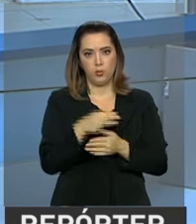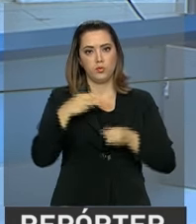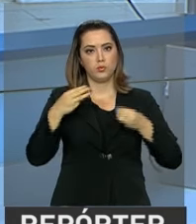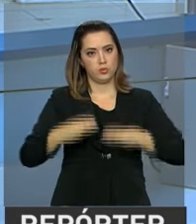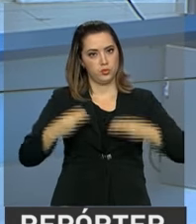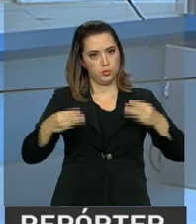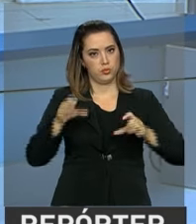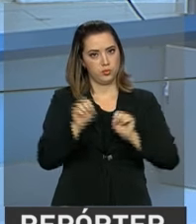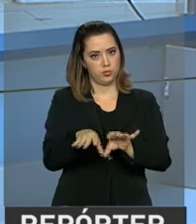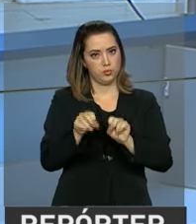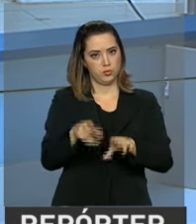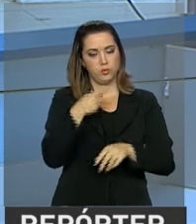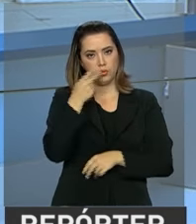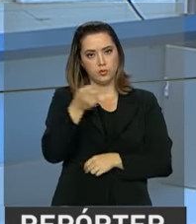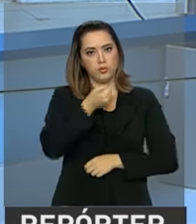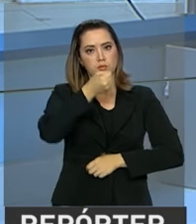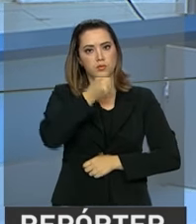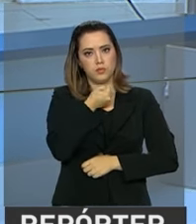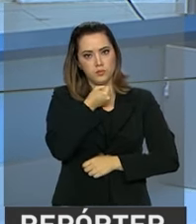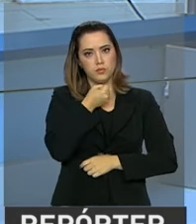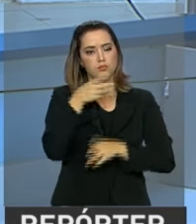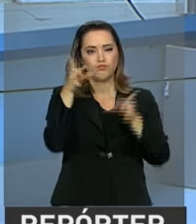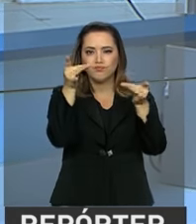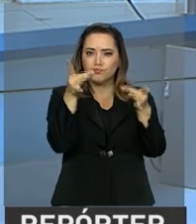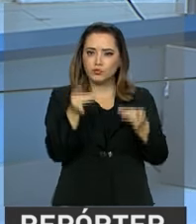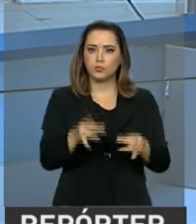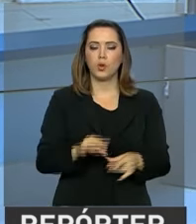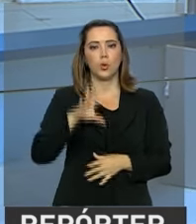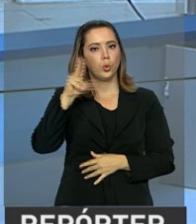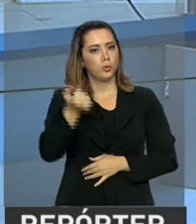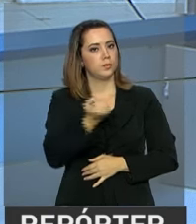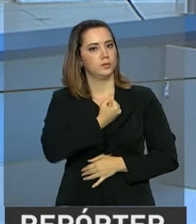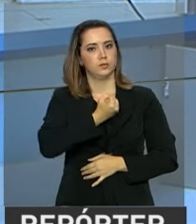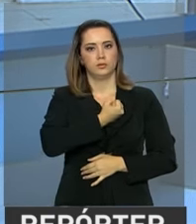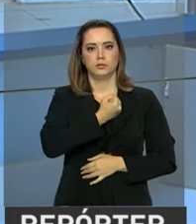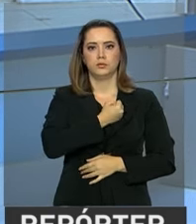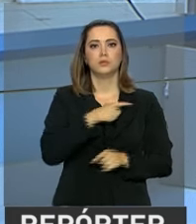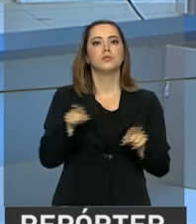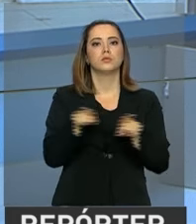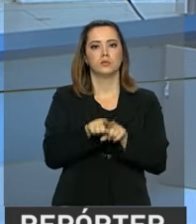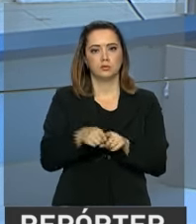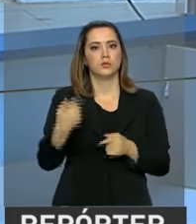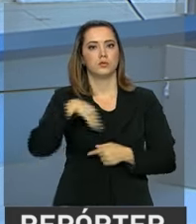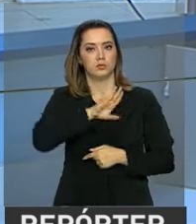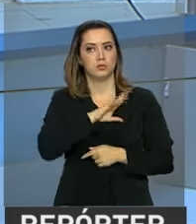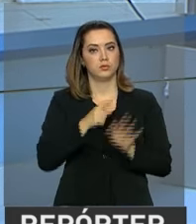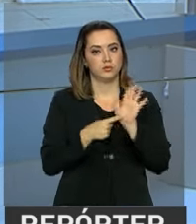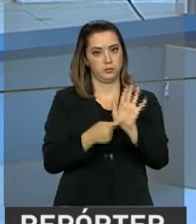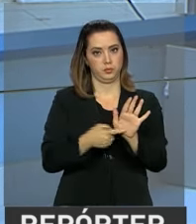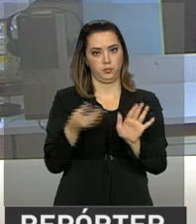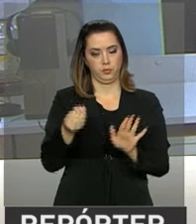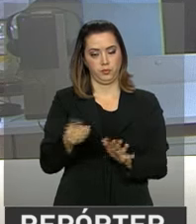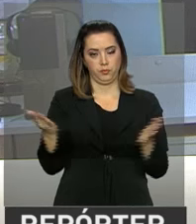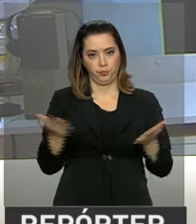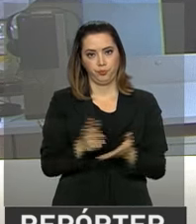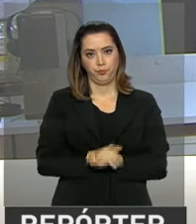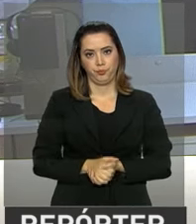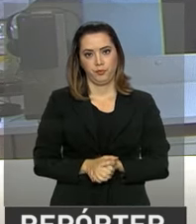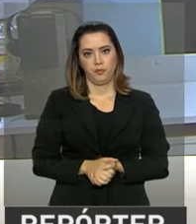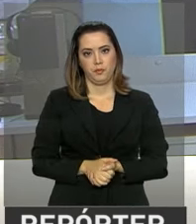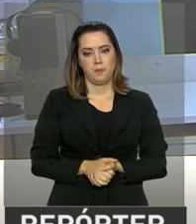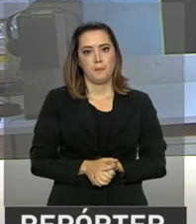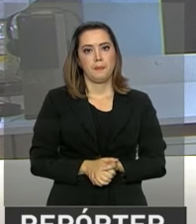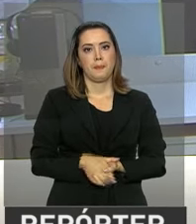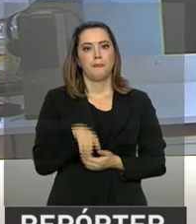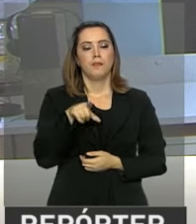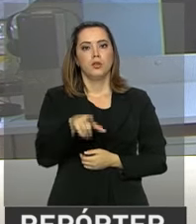faz uma coletiva para detalhar todos os números do FIES e a NBR vai transmitir ao vivo. Os aeroportos